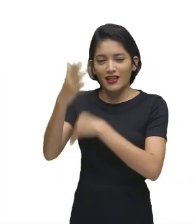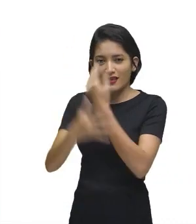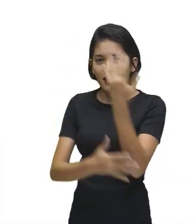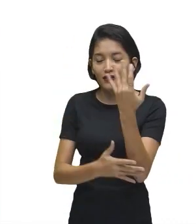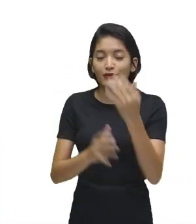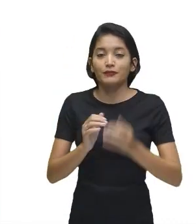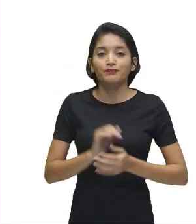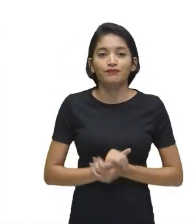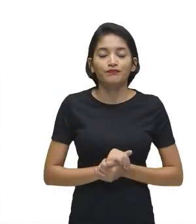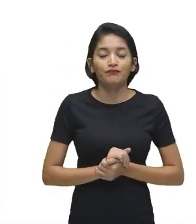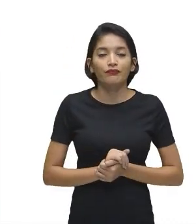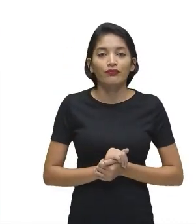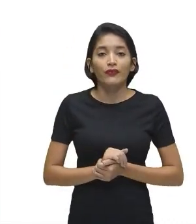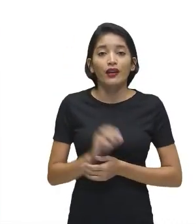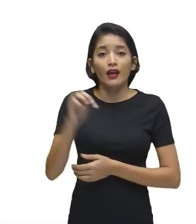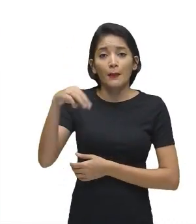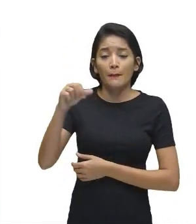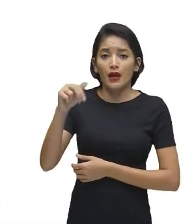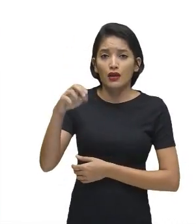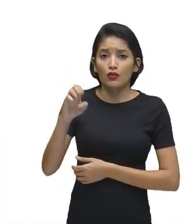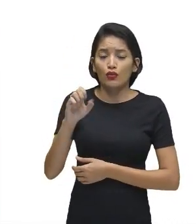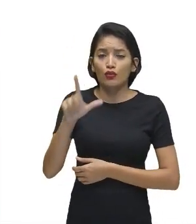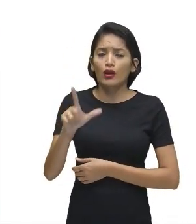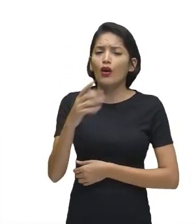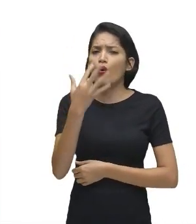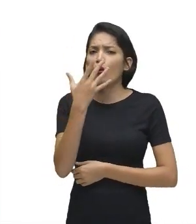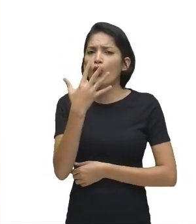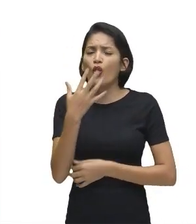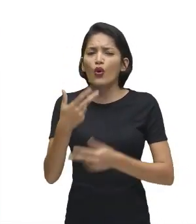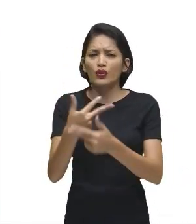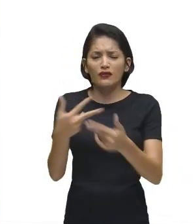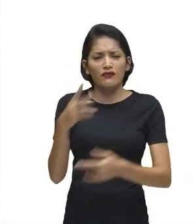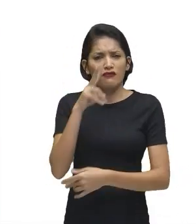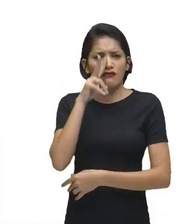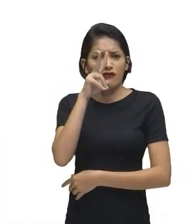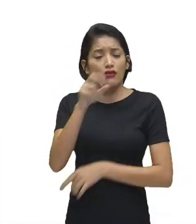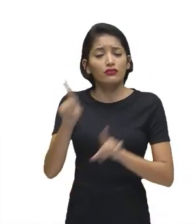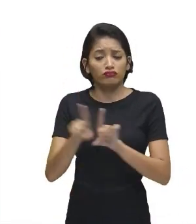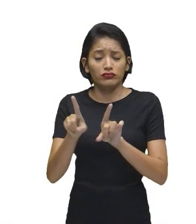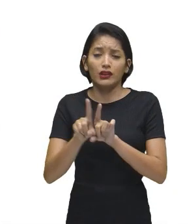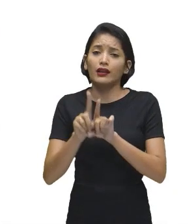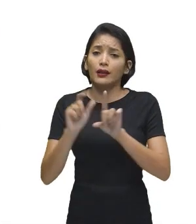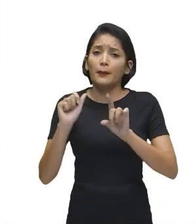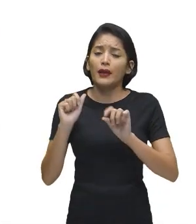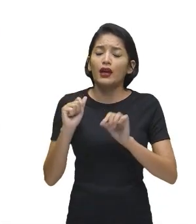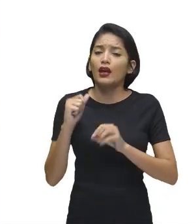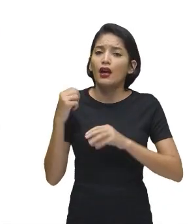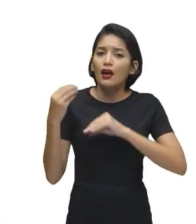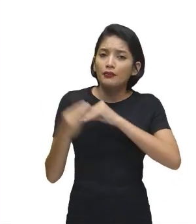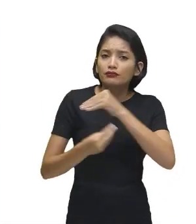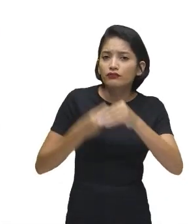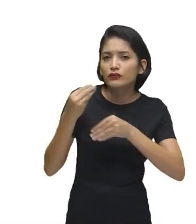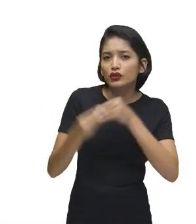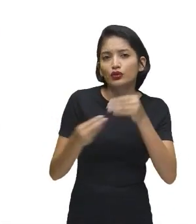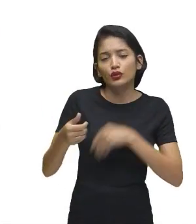o Manuel, cores bem decompostas e muitas cores primárias. Questão